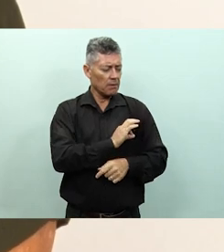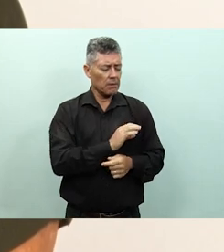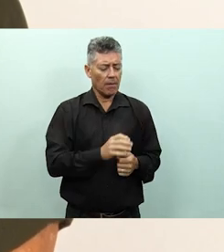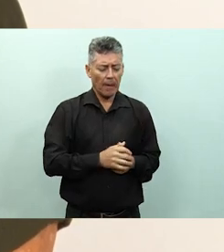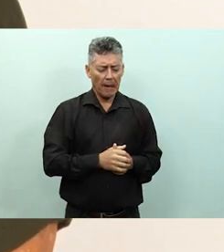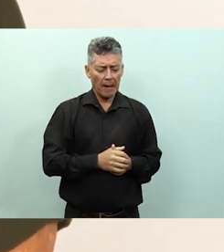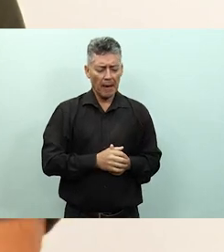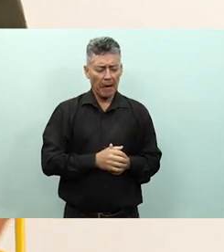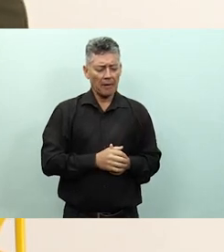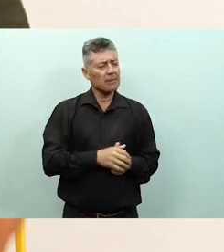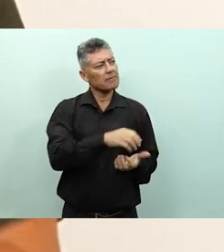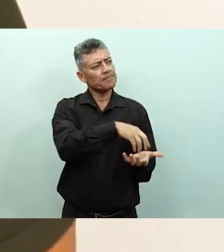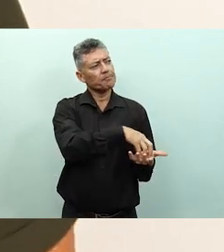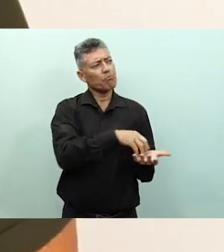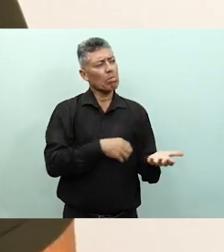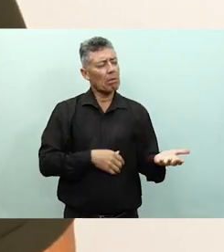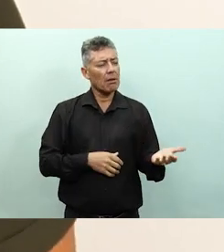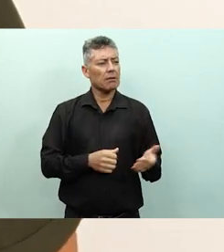seguranças, né? Ali